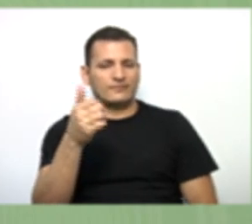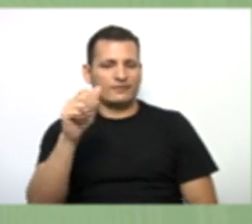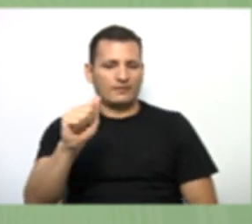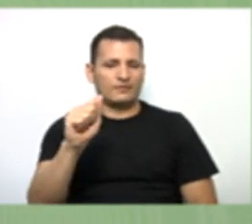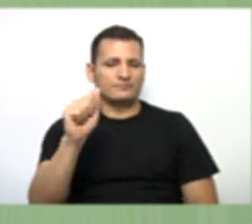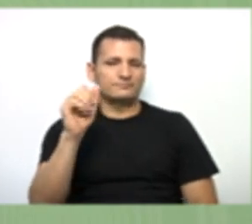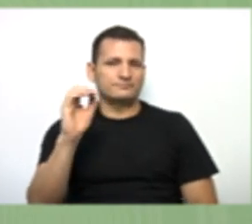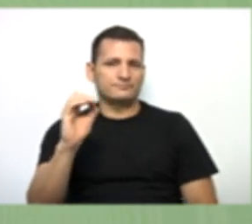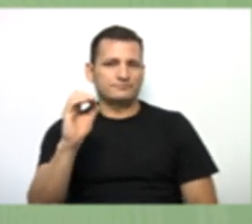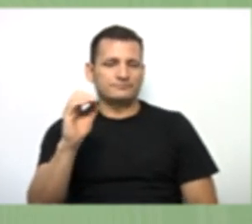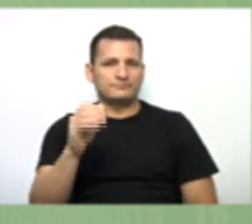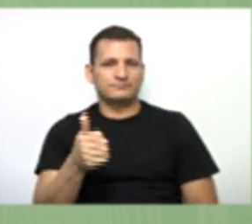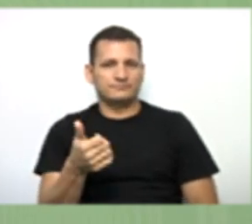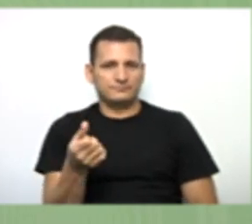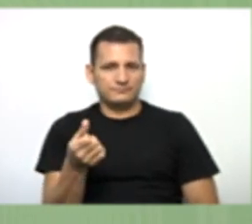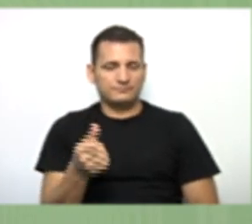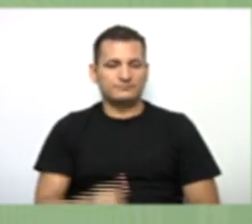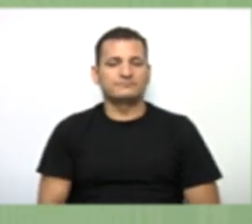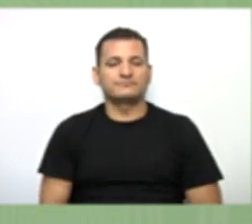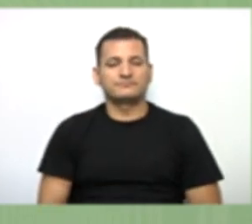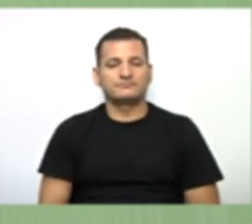16.